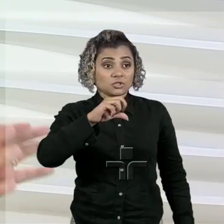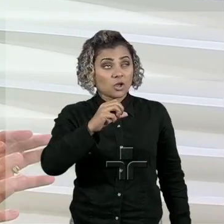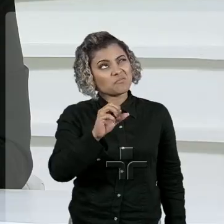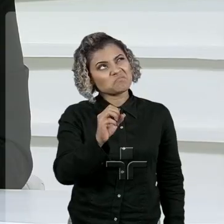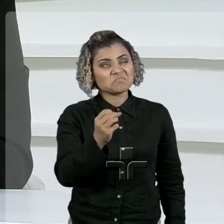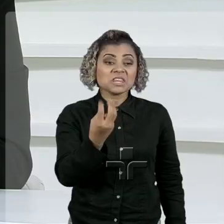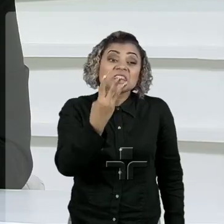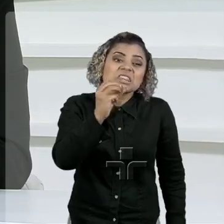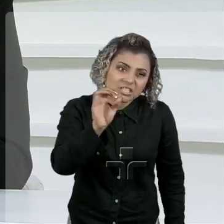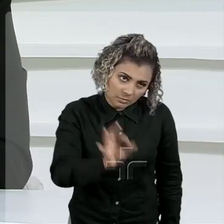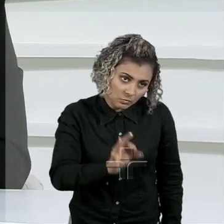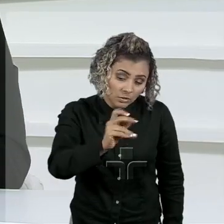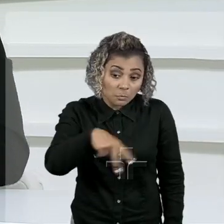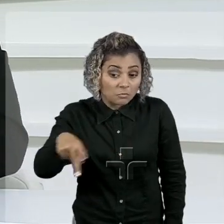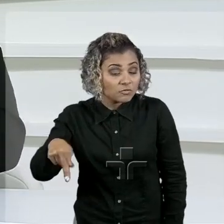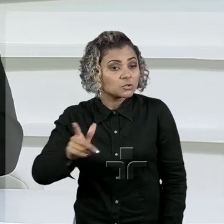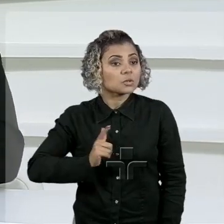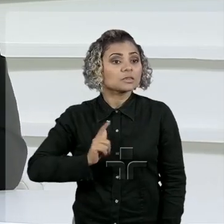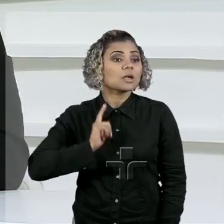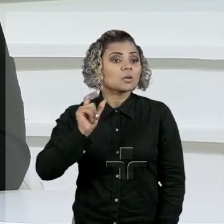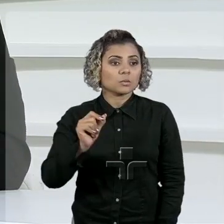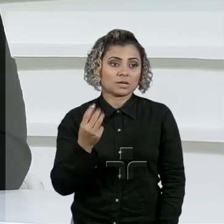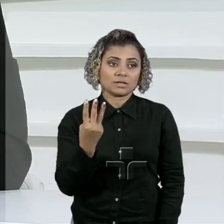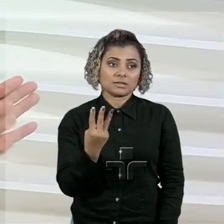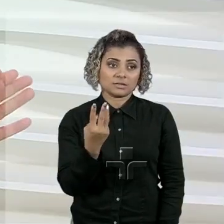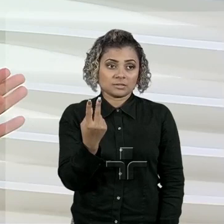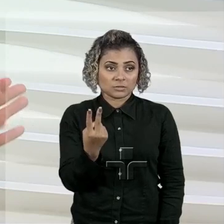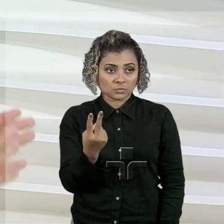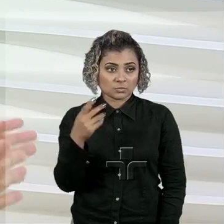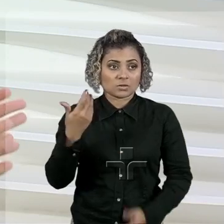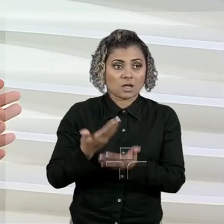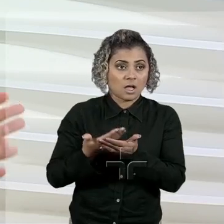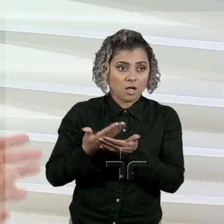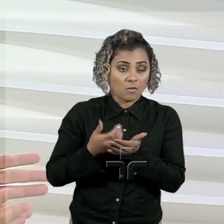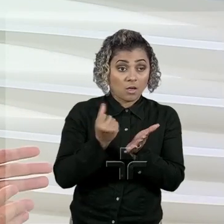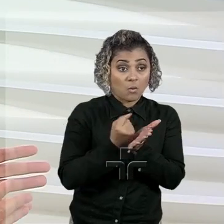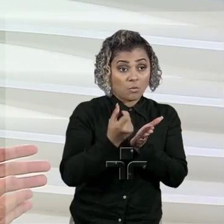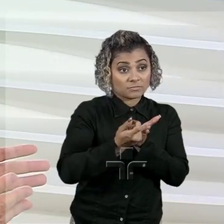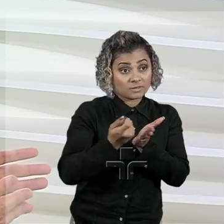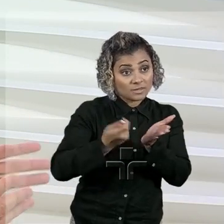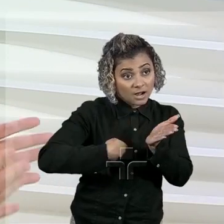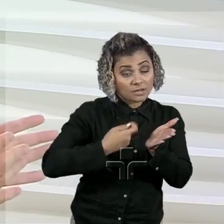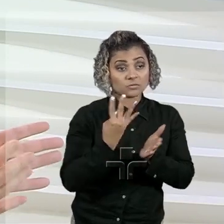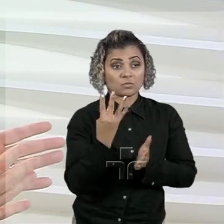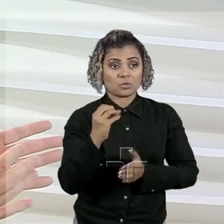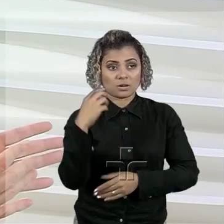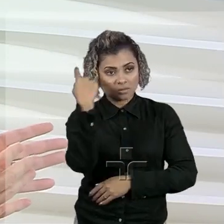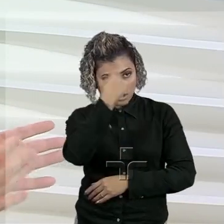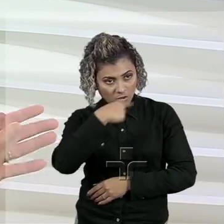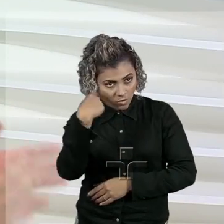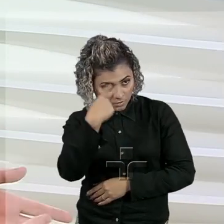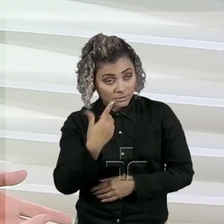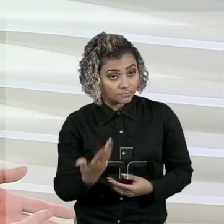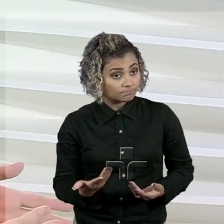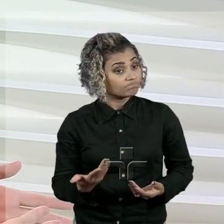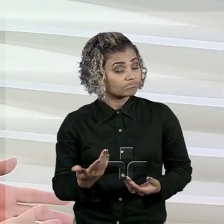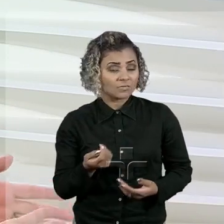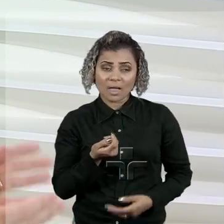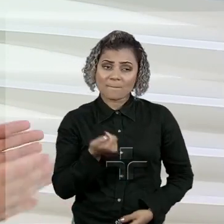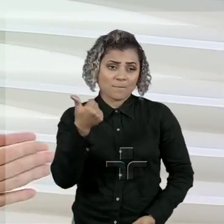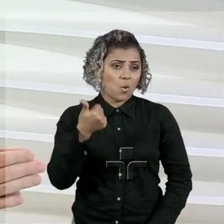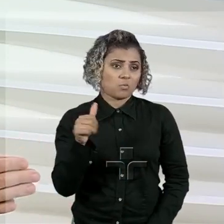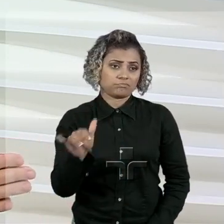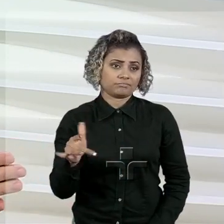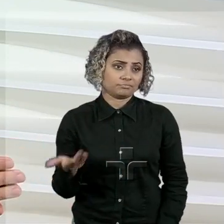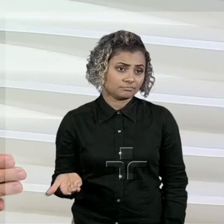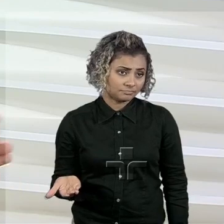30% dos professores com o que a gente chama de 32 aulas ou contratos de 40 horas. Isso é muito pouco na rede.